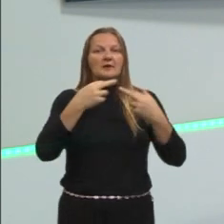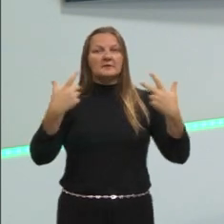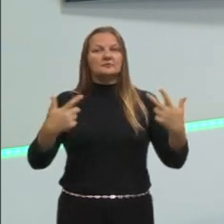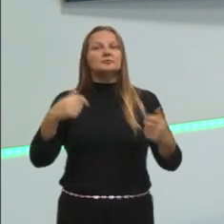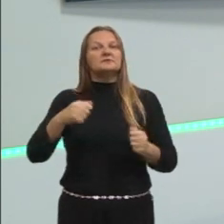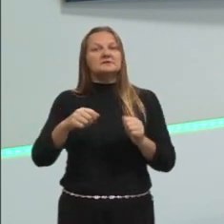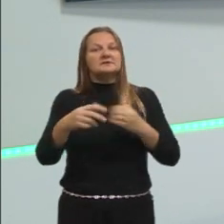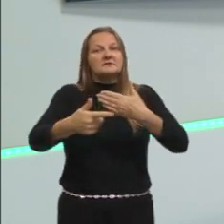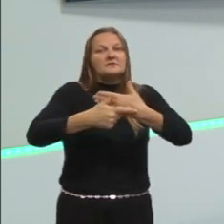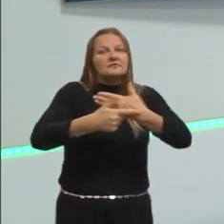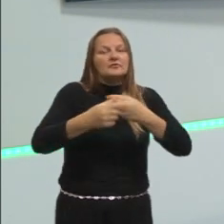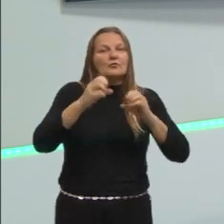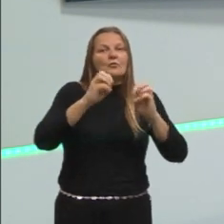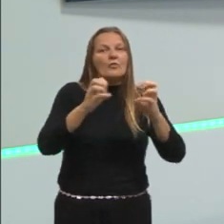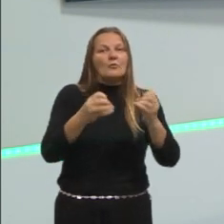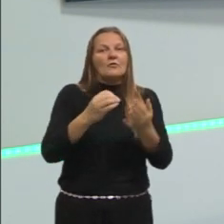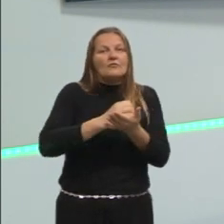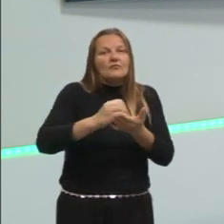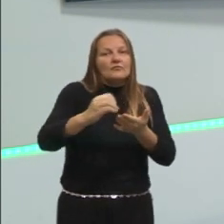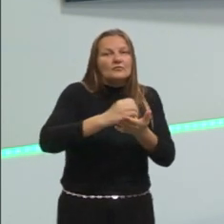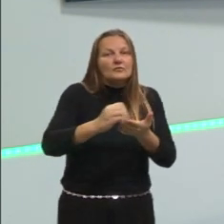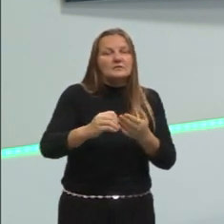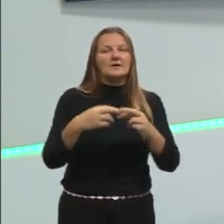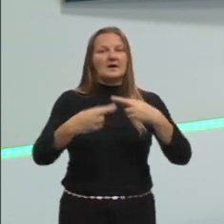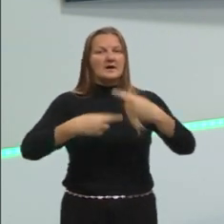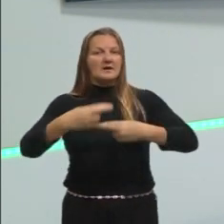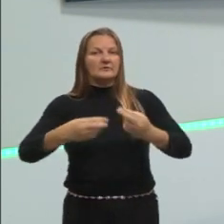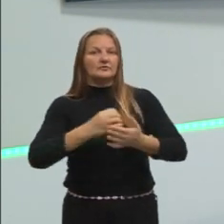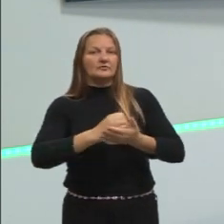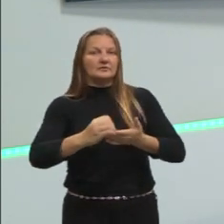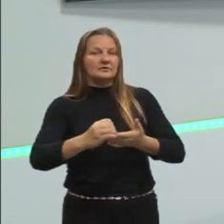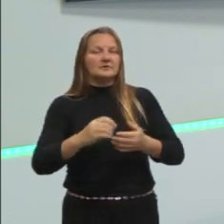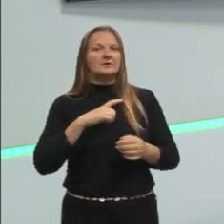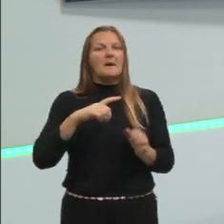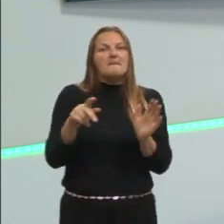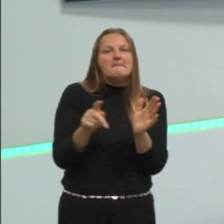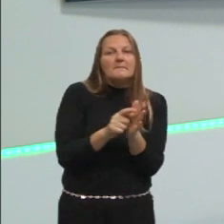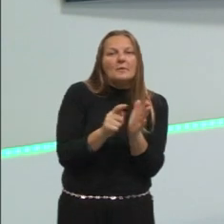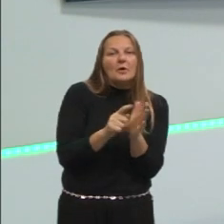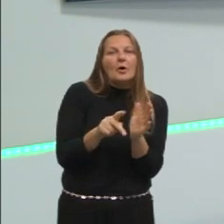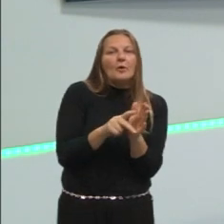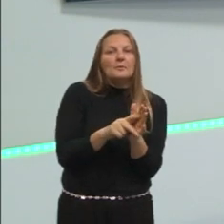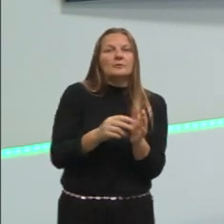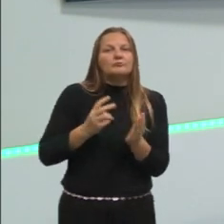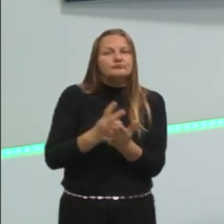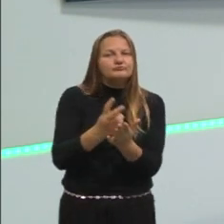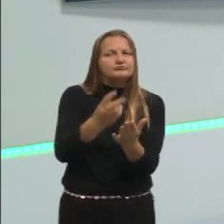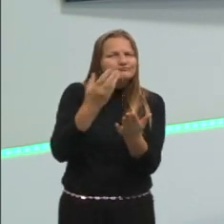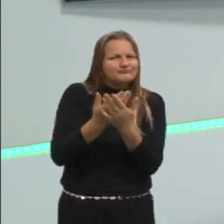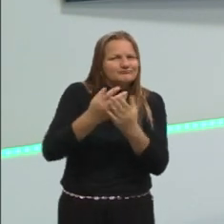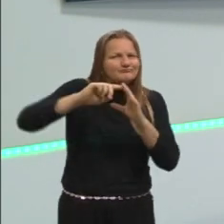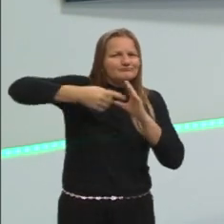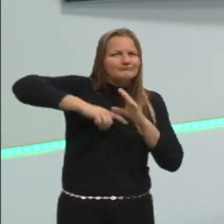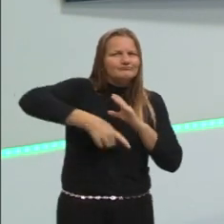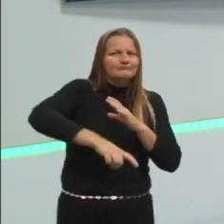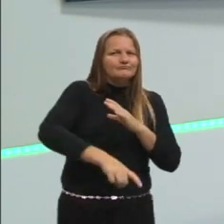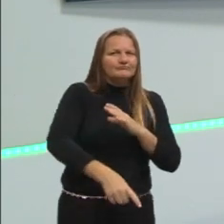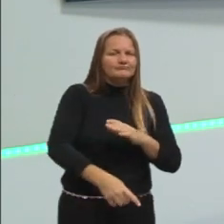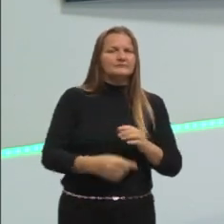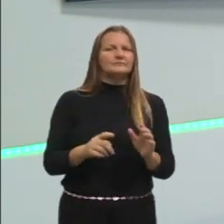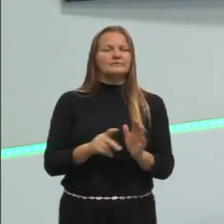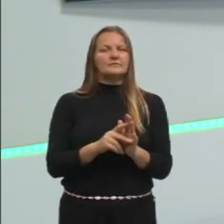uma das funções orgânicas as reações orgânicas Então tem que ter uma continuidade dos estudos aí acompanhamento